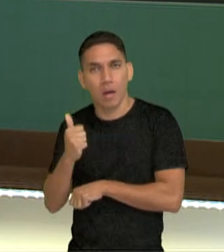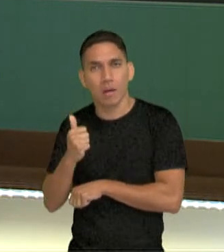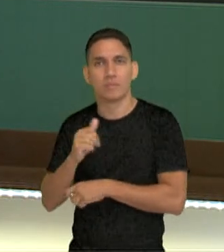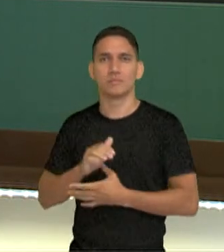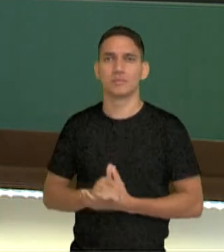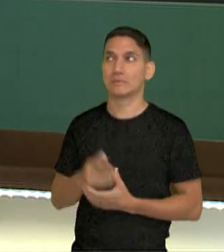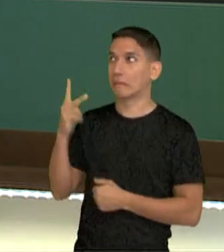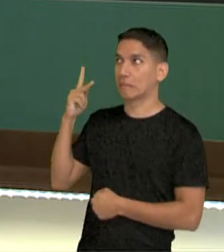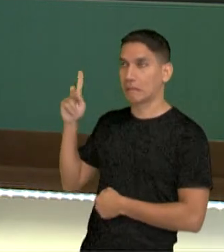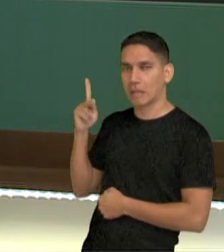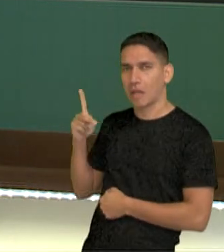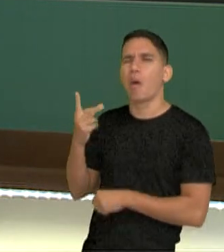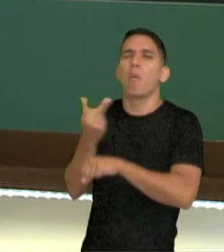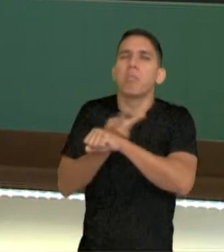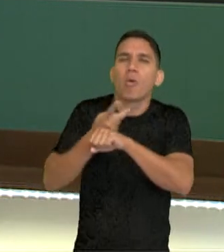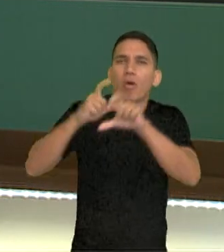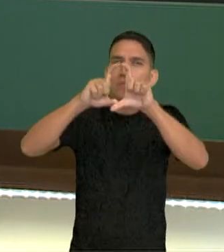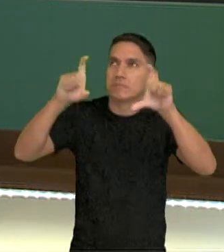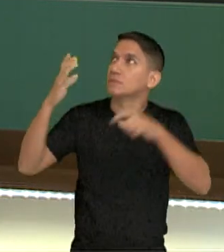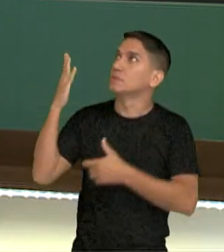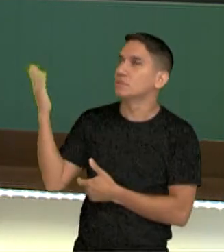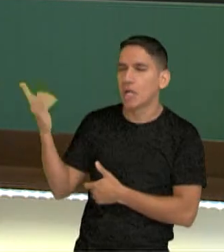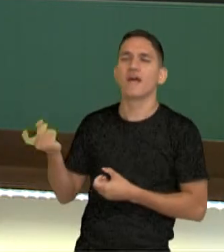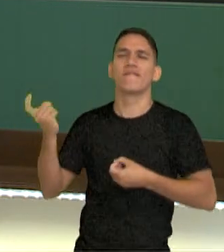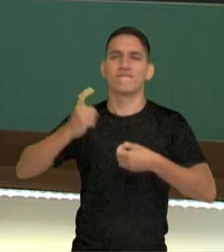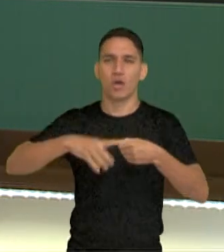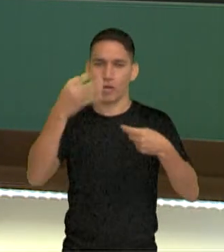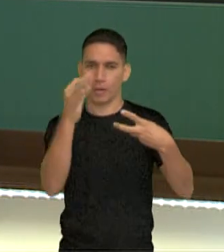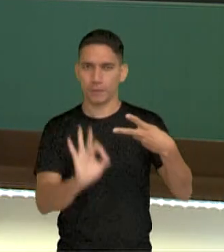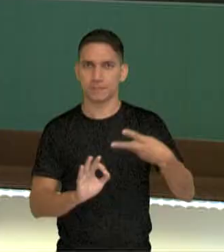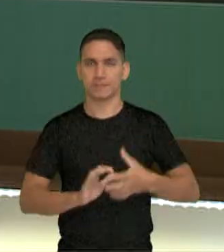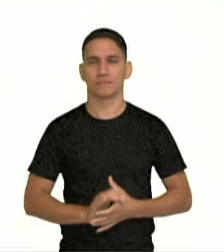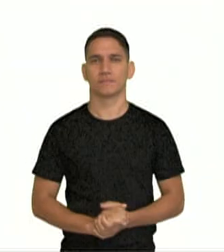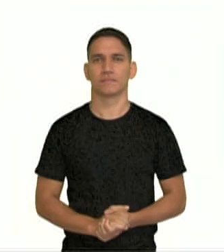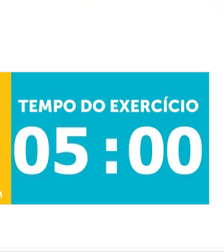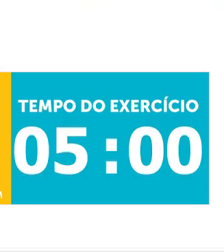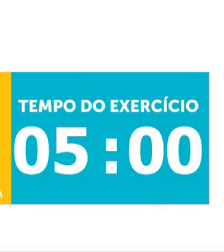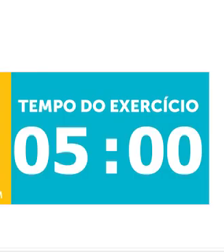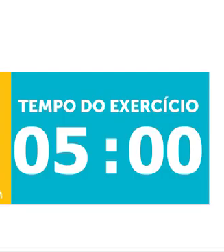nessa partezinha aqui do texto e já já voltamos para conferir.